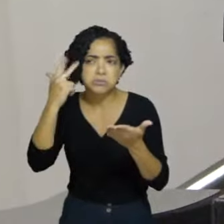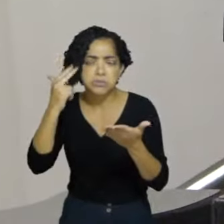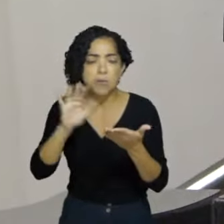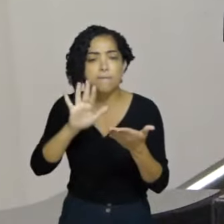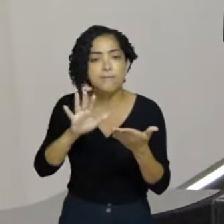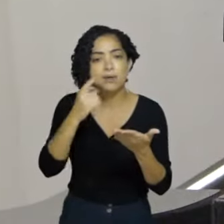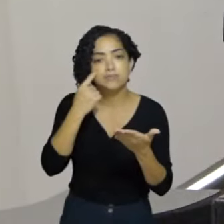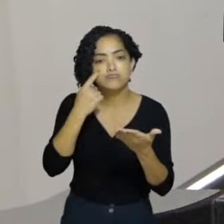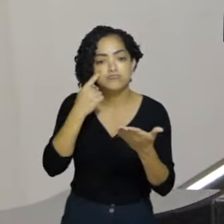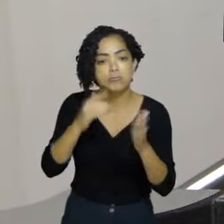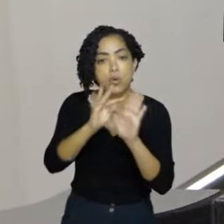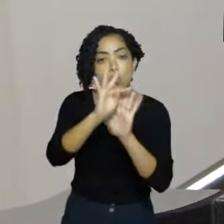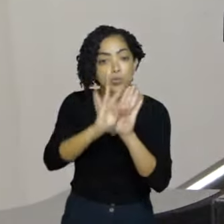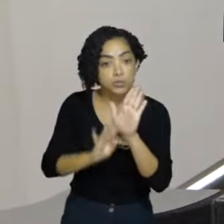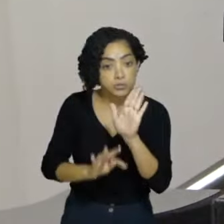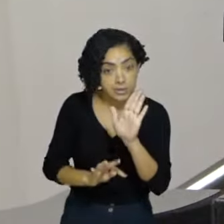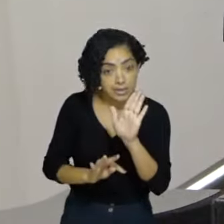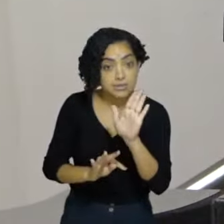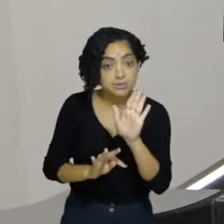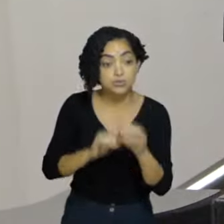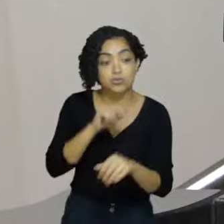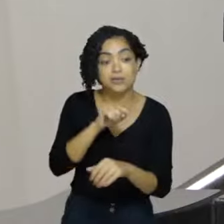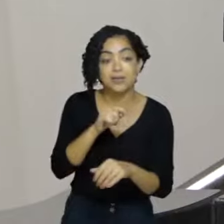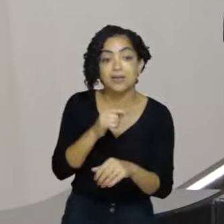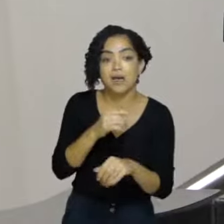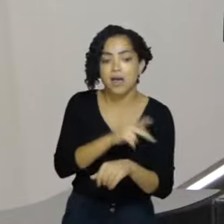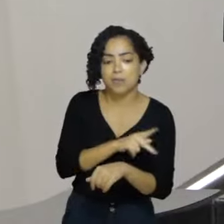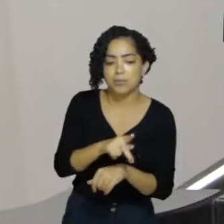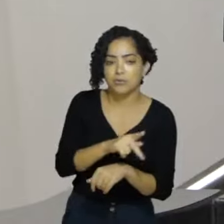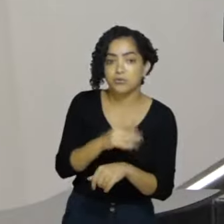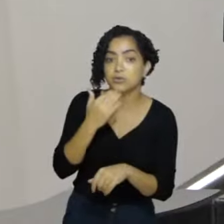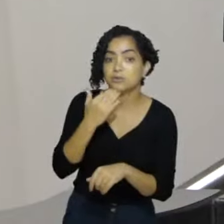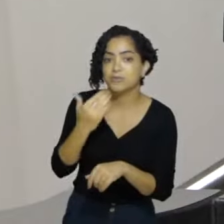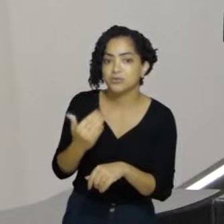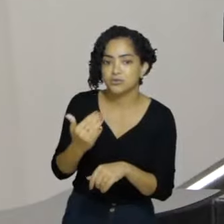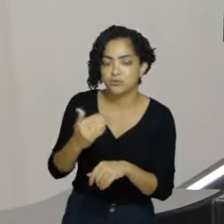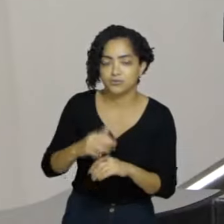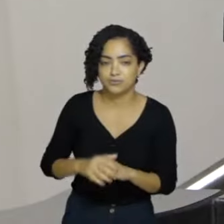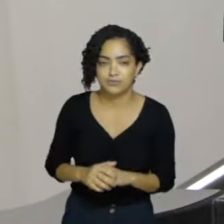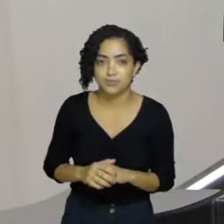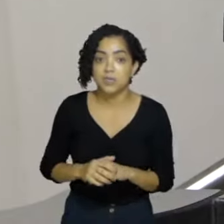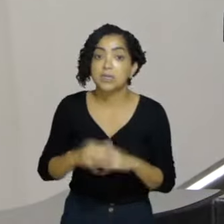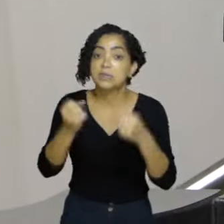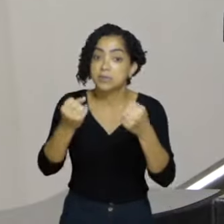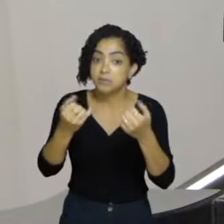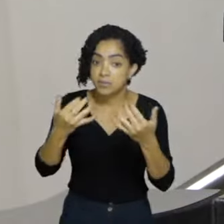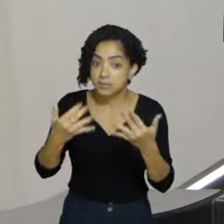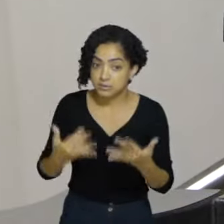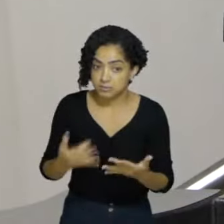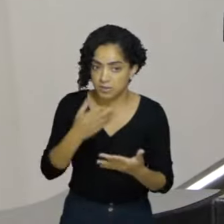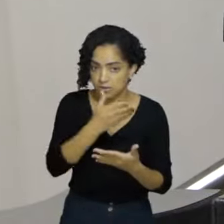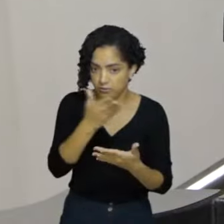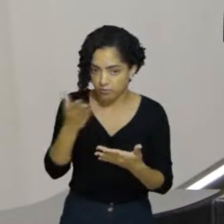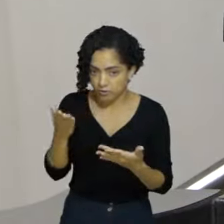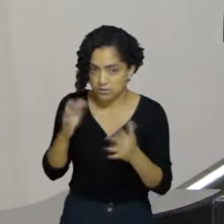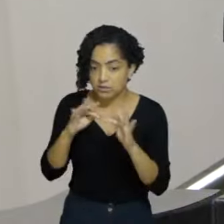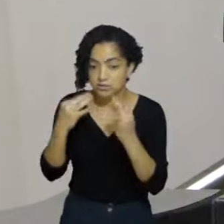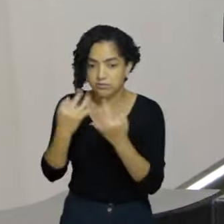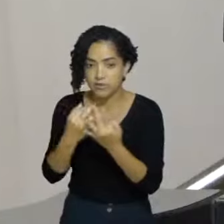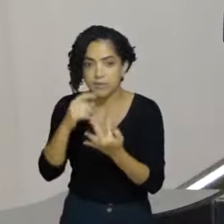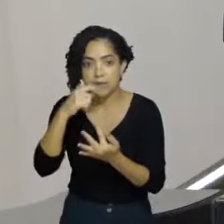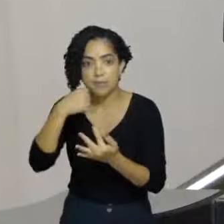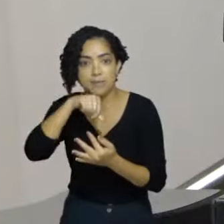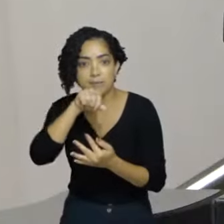o texto que a professora de língua portuguesa, e isso explica também, senhores pais que estão assistindo em casa, por